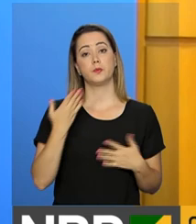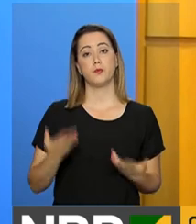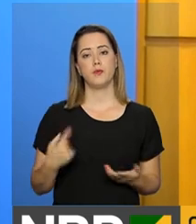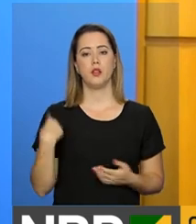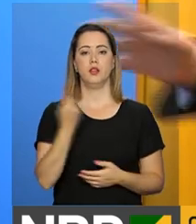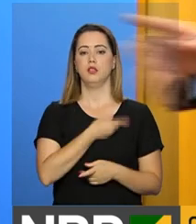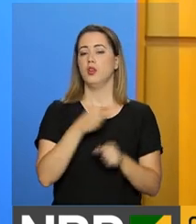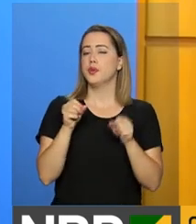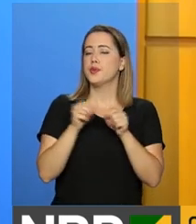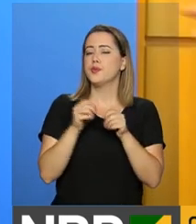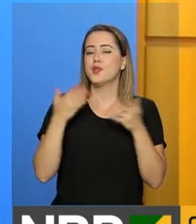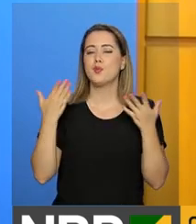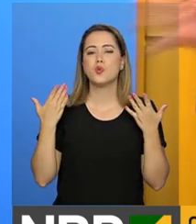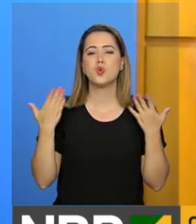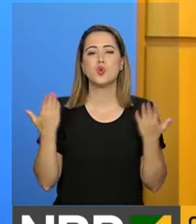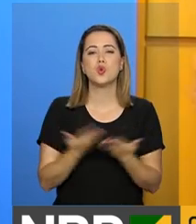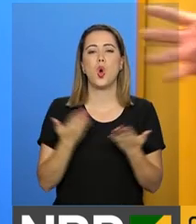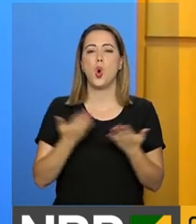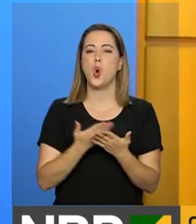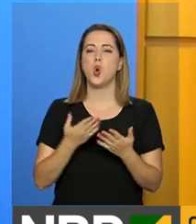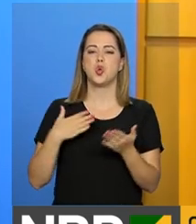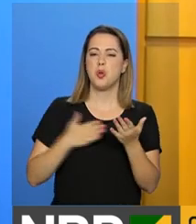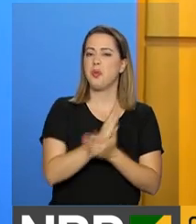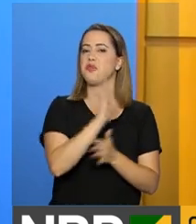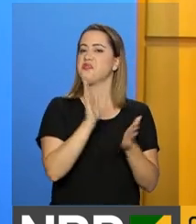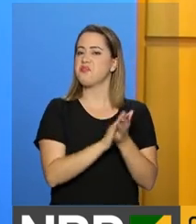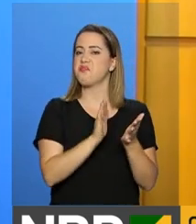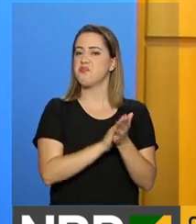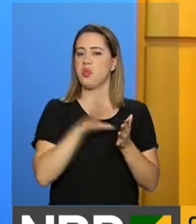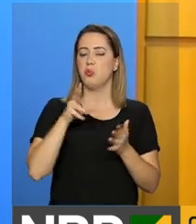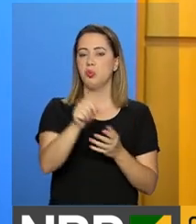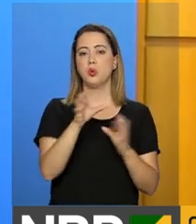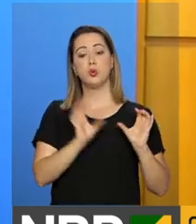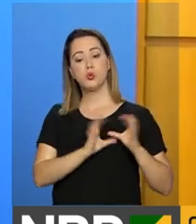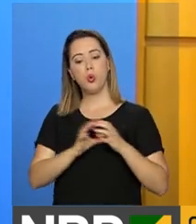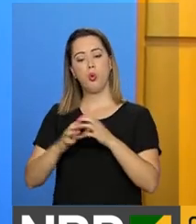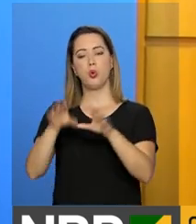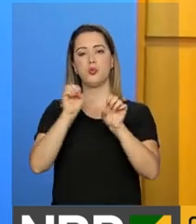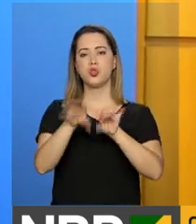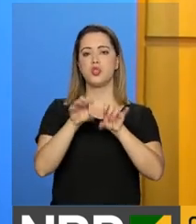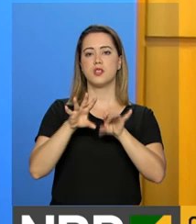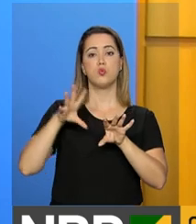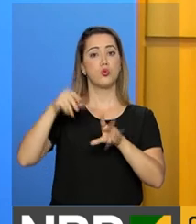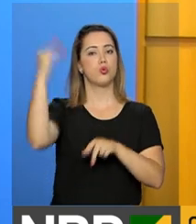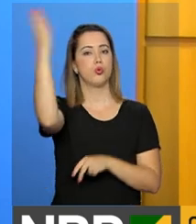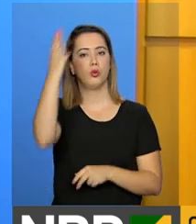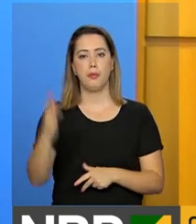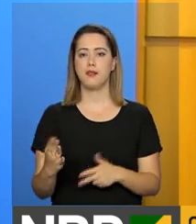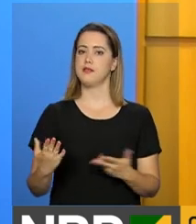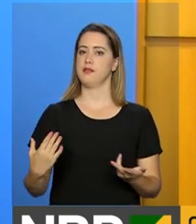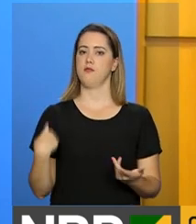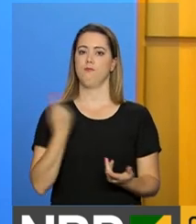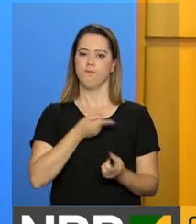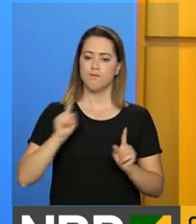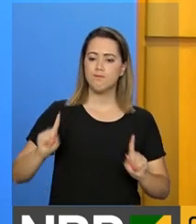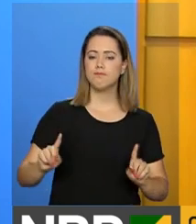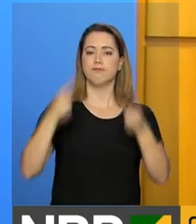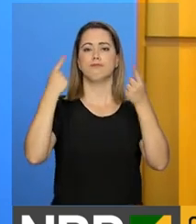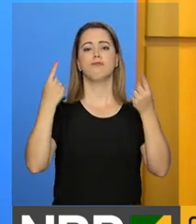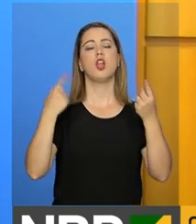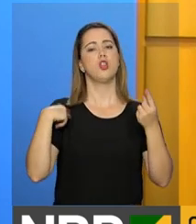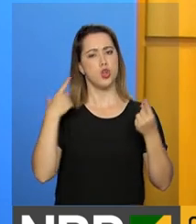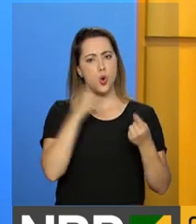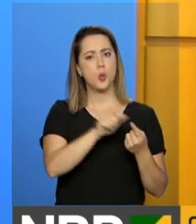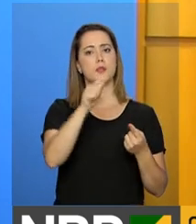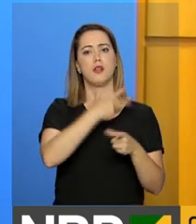nós fizemos a reforma, hoje aprovada, aplaudida por todos os setores educacionais do Brasil inteiro, não é? Nós ousamos e